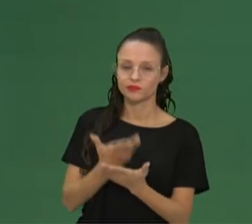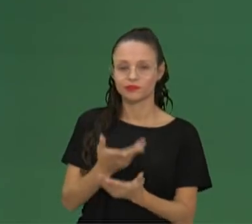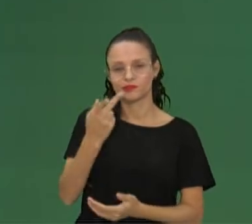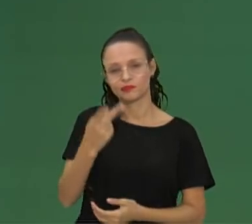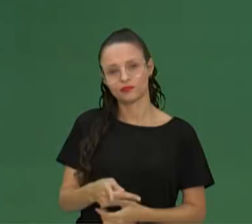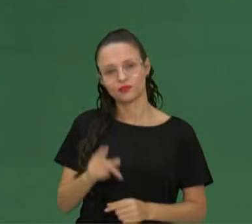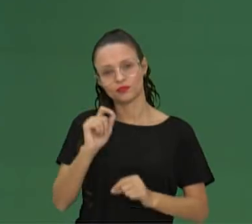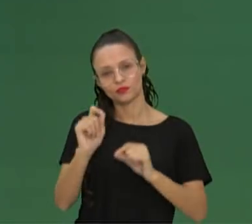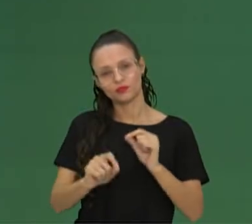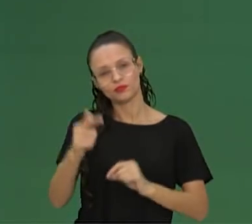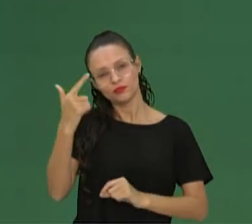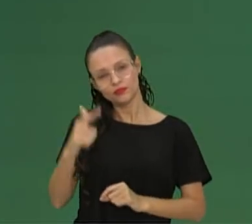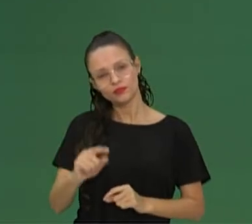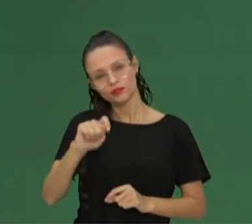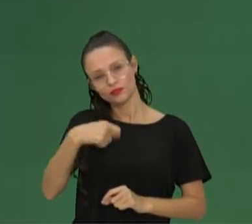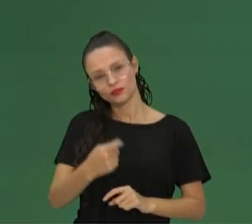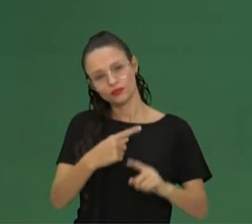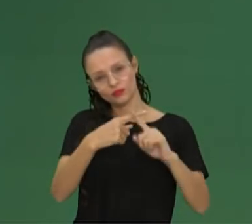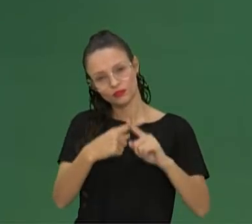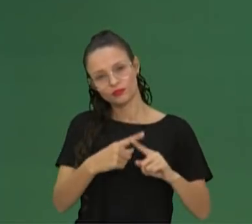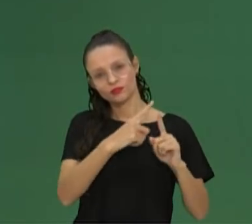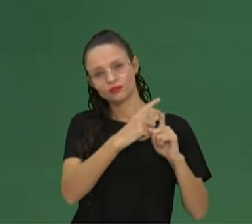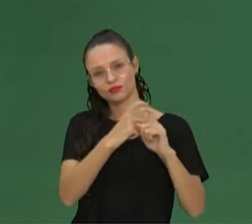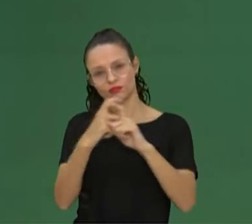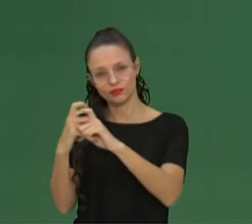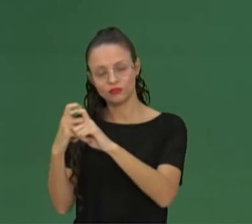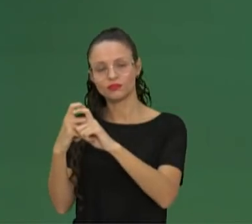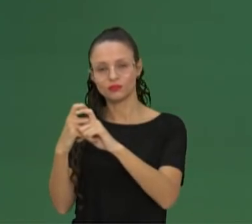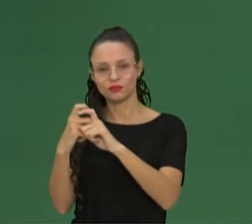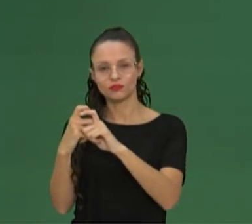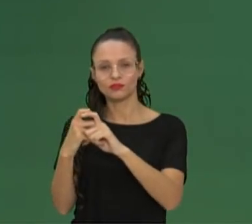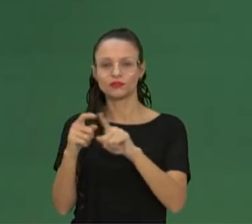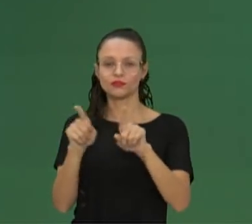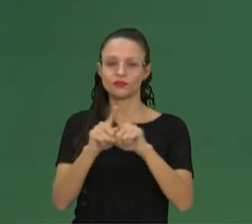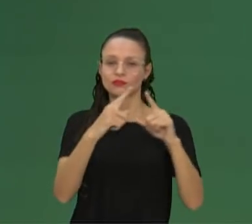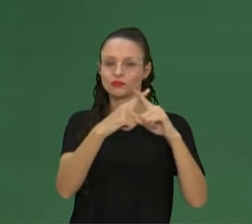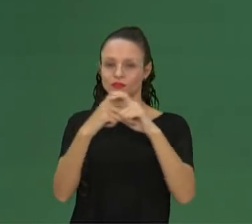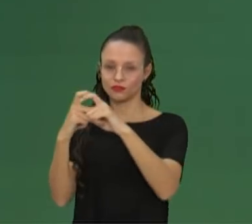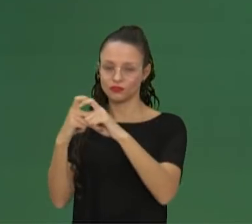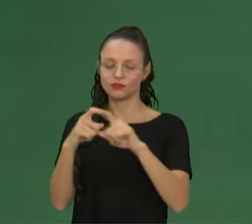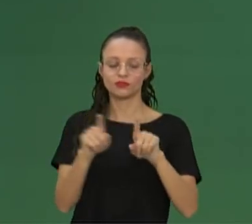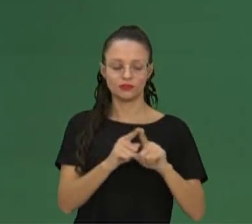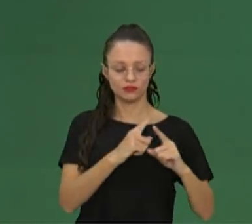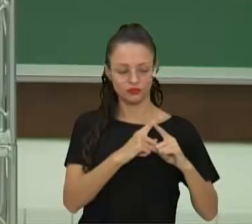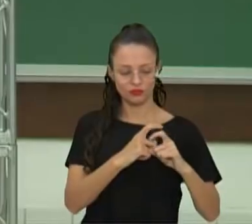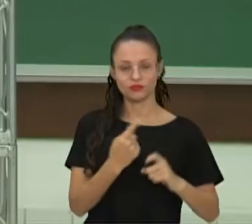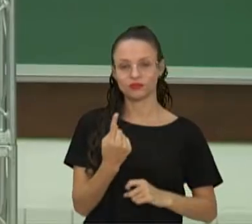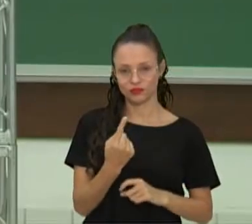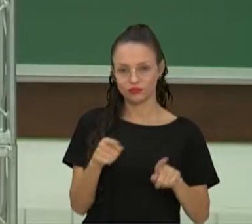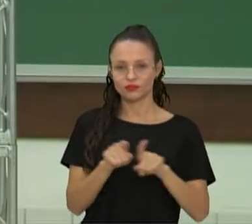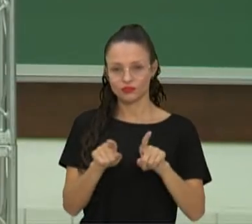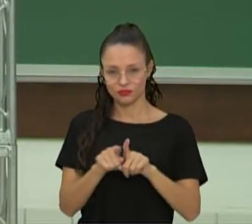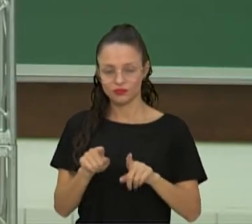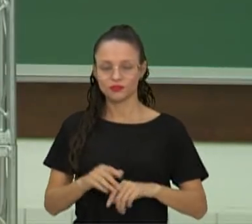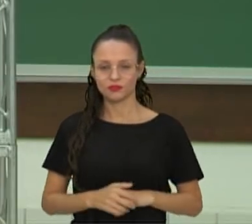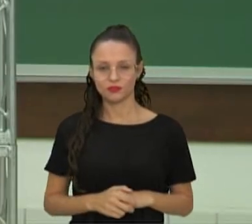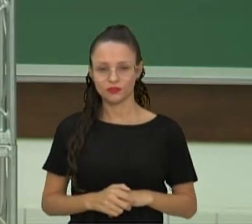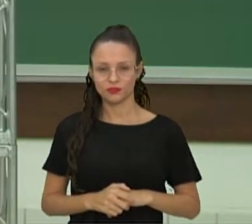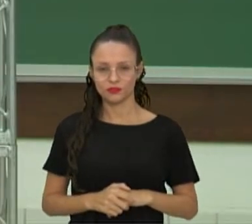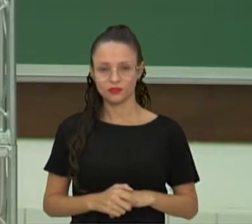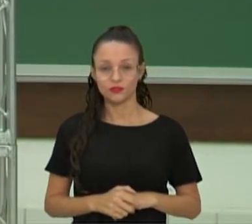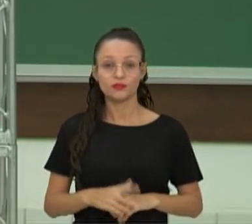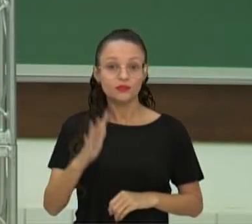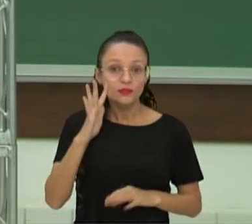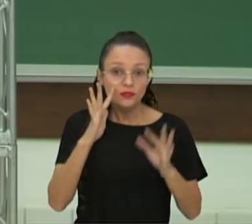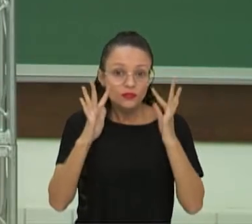nós conversamos novamente sobre multiplicação de polinômios, de monômio por polinômio e polinômio por polinômio, certo? Chama a sua atenção